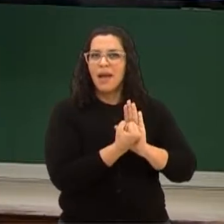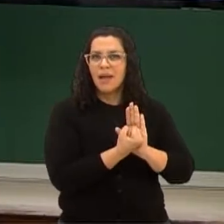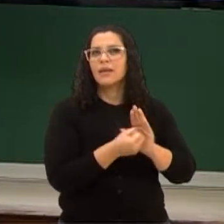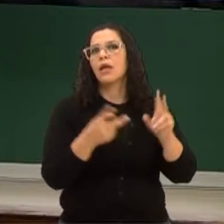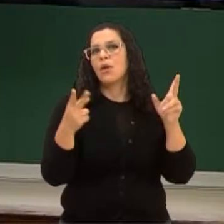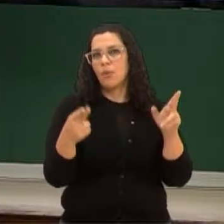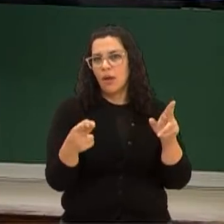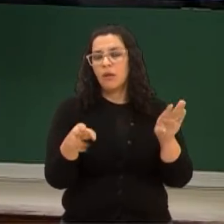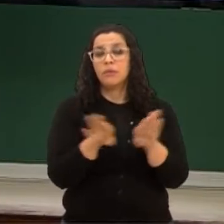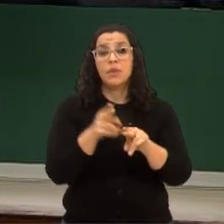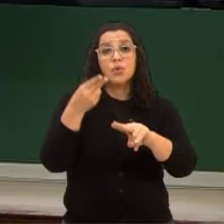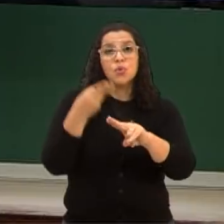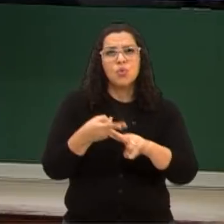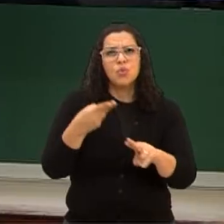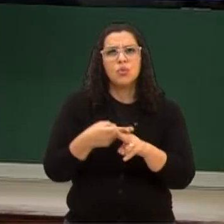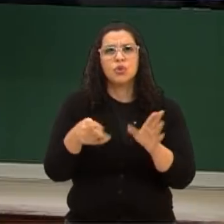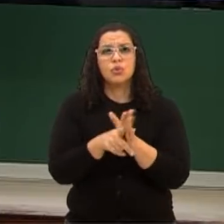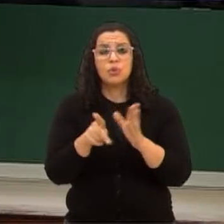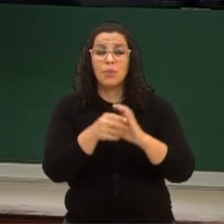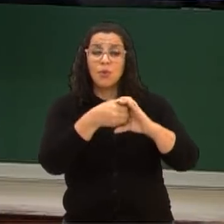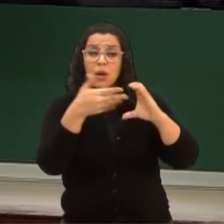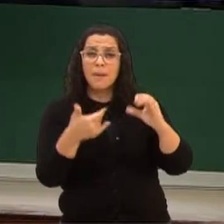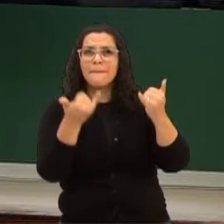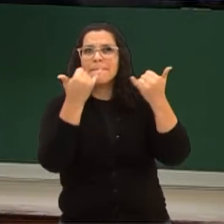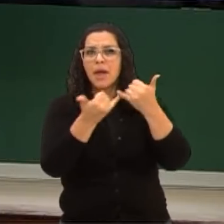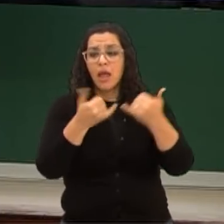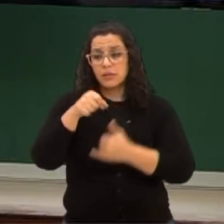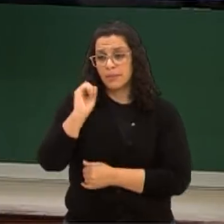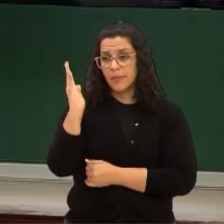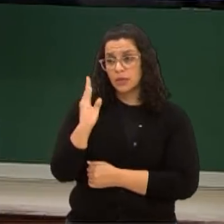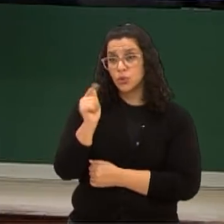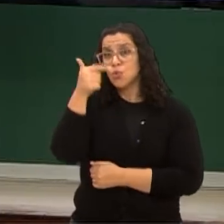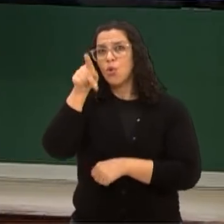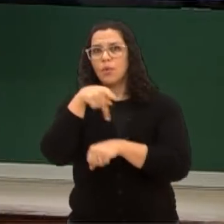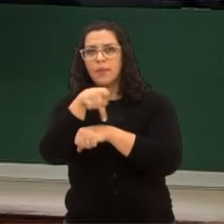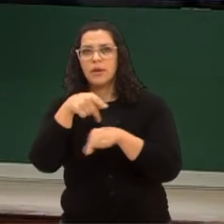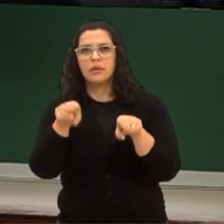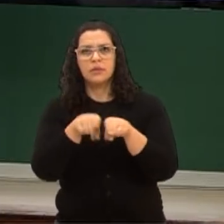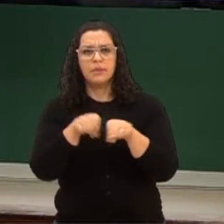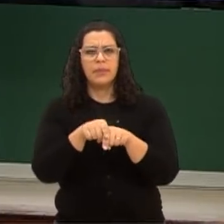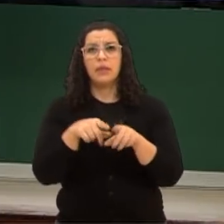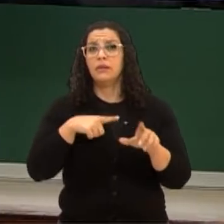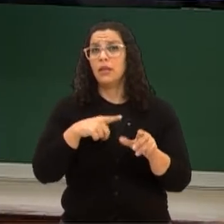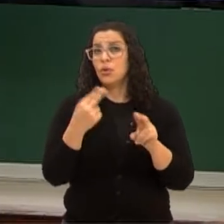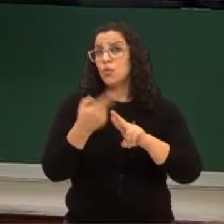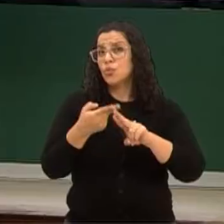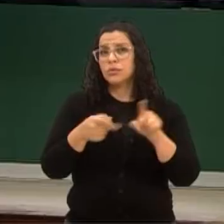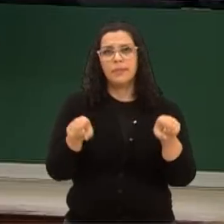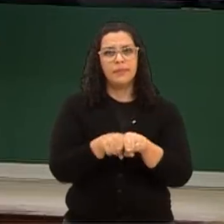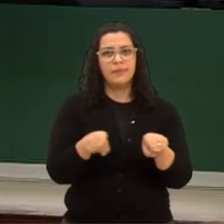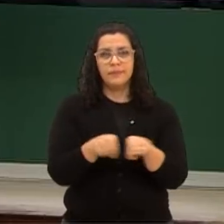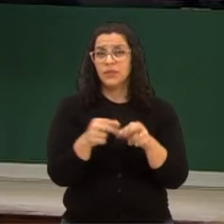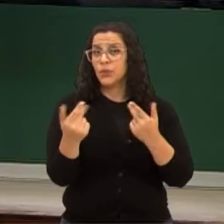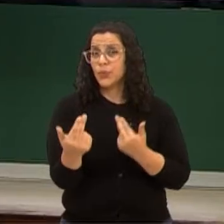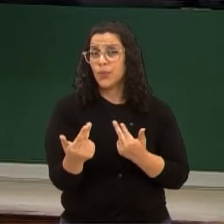os produtos que têm uma característica muito parecida em diferentes países.